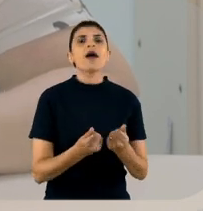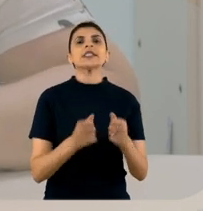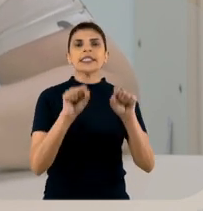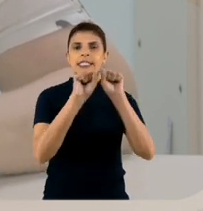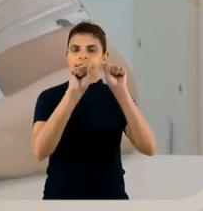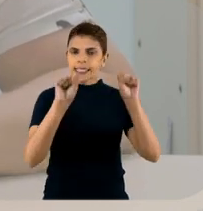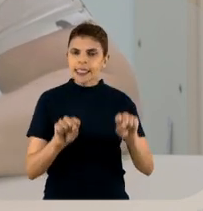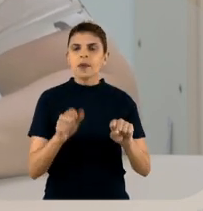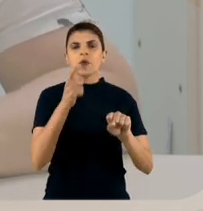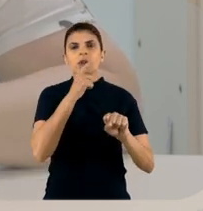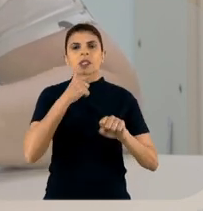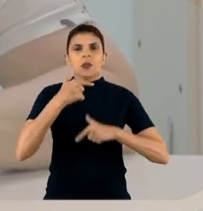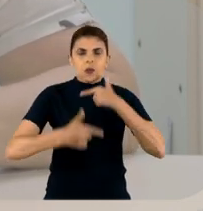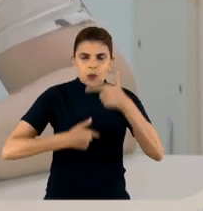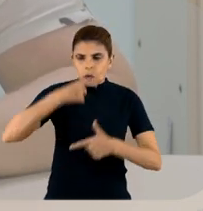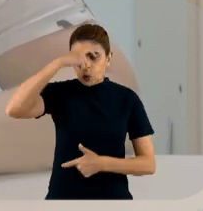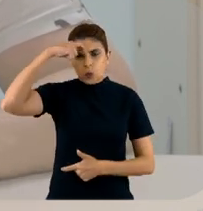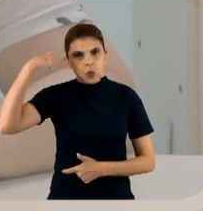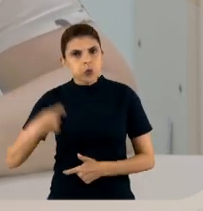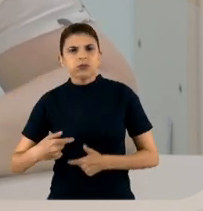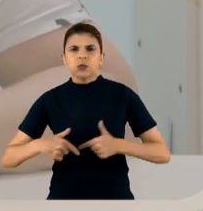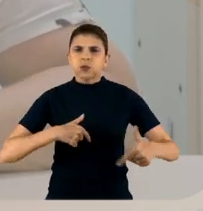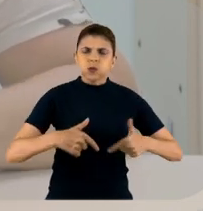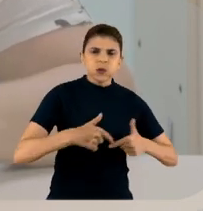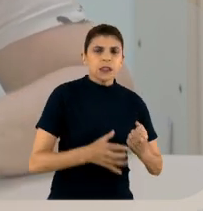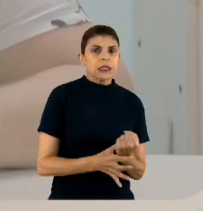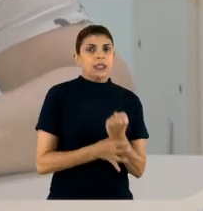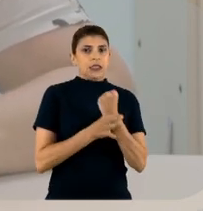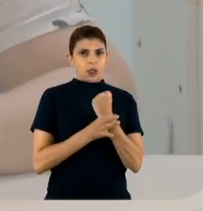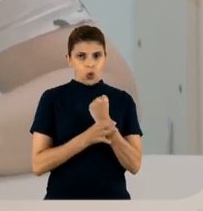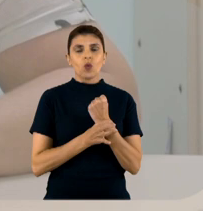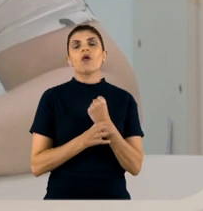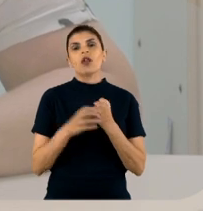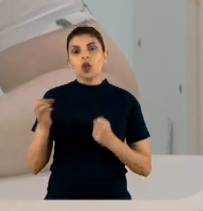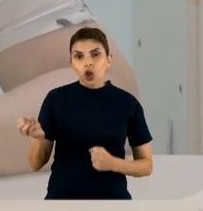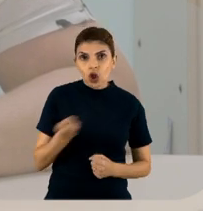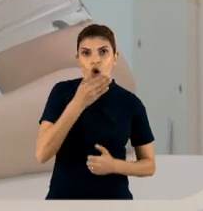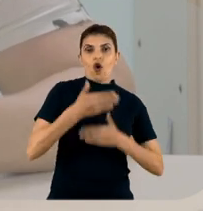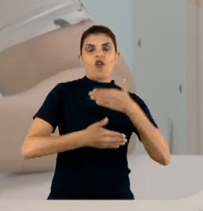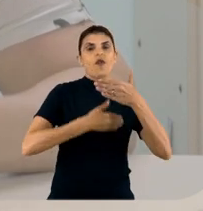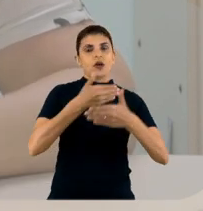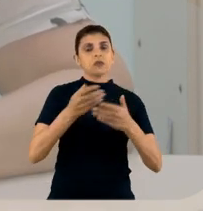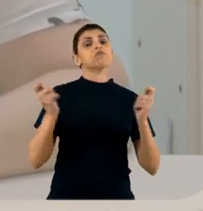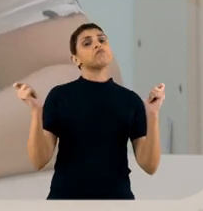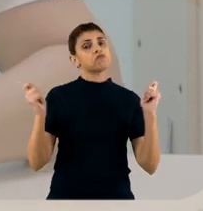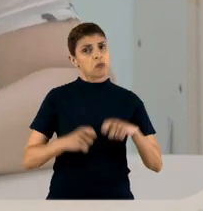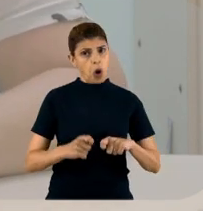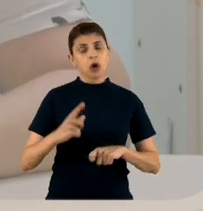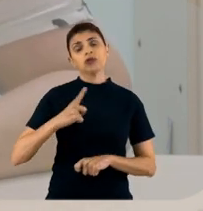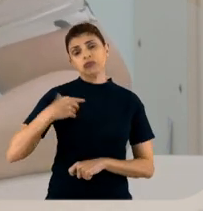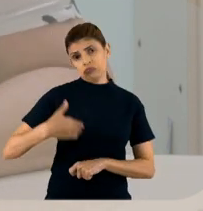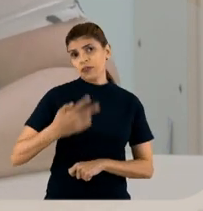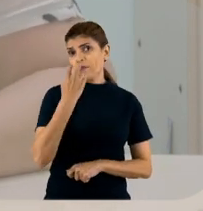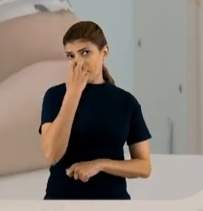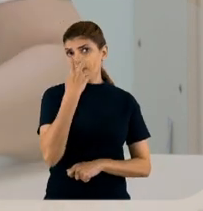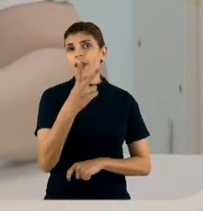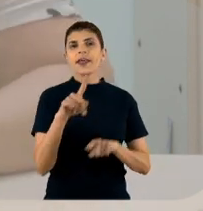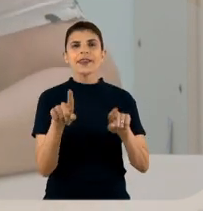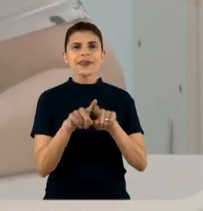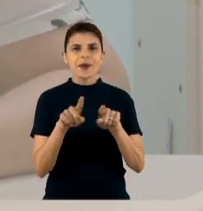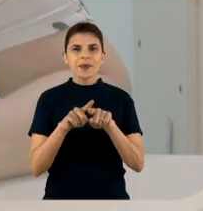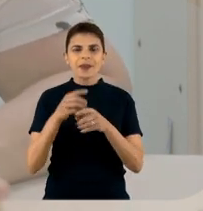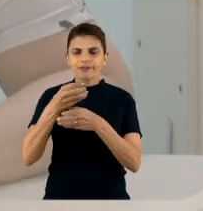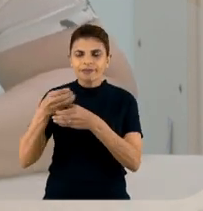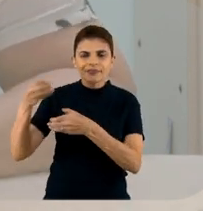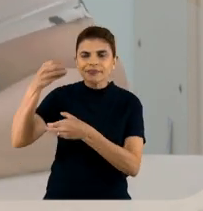qualidade Esse sistema de de exaustão completa para maior segurança é um um sistema inovador que vocês podem